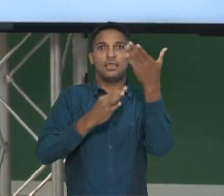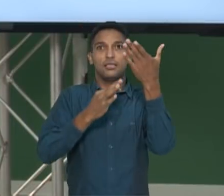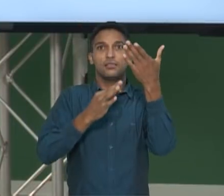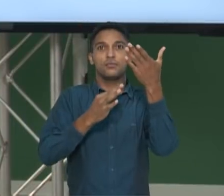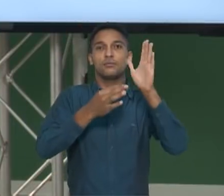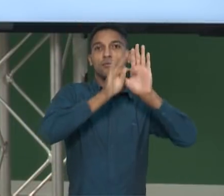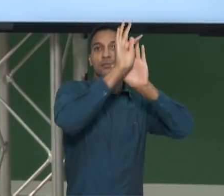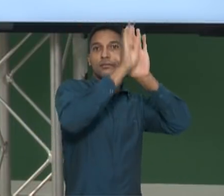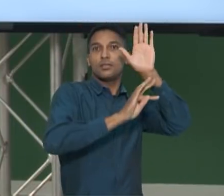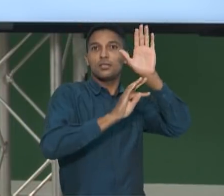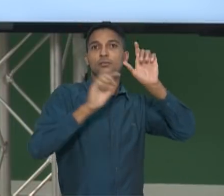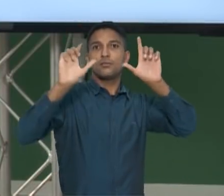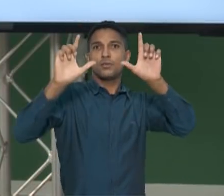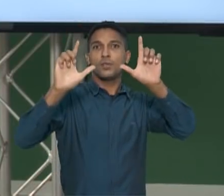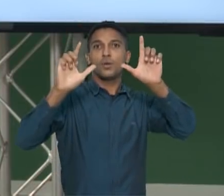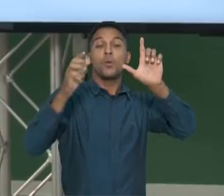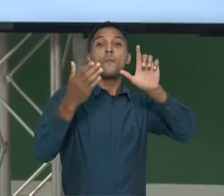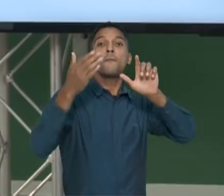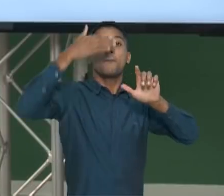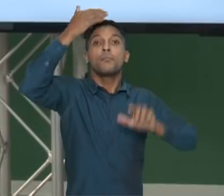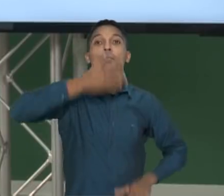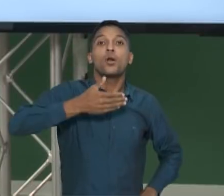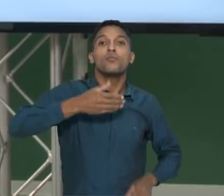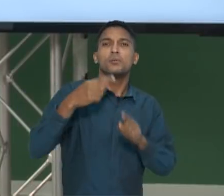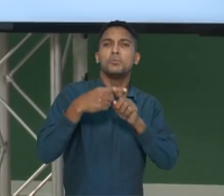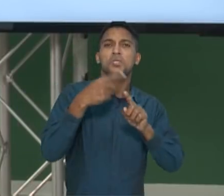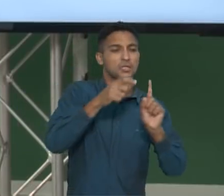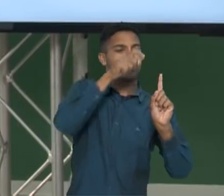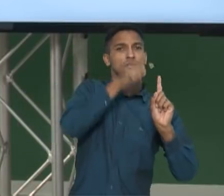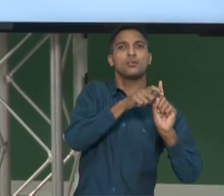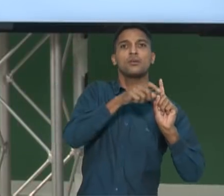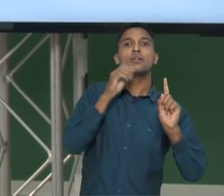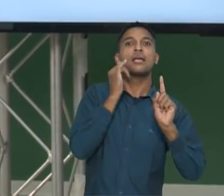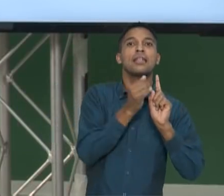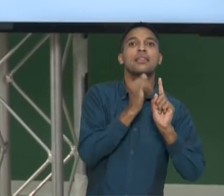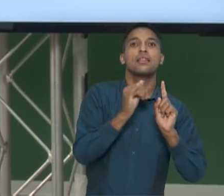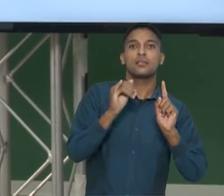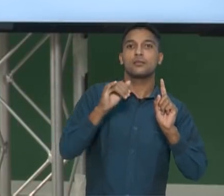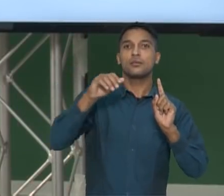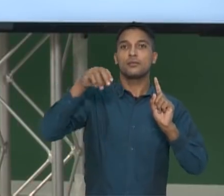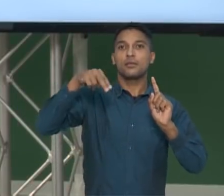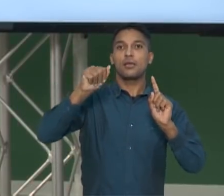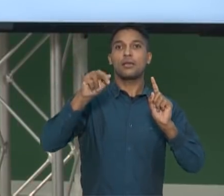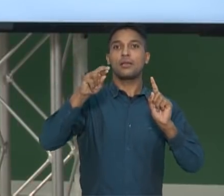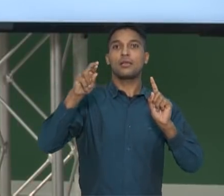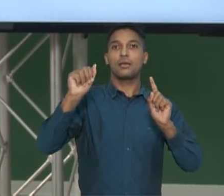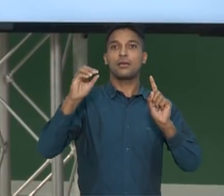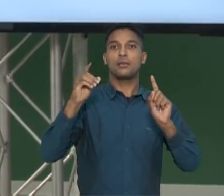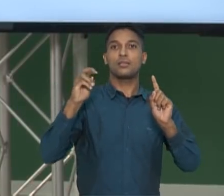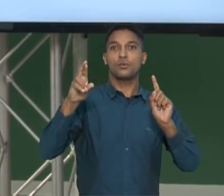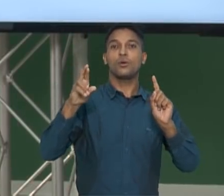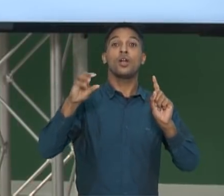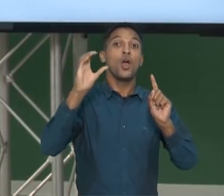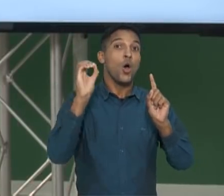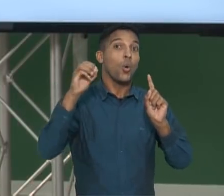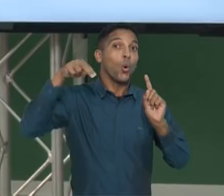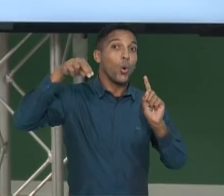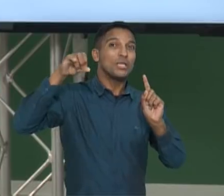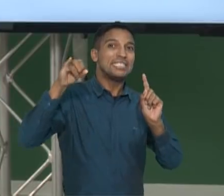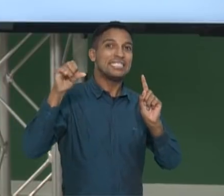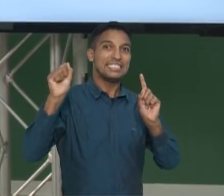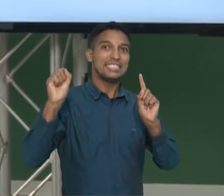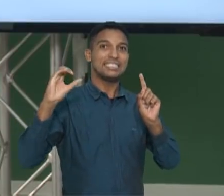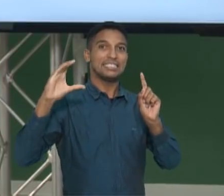se trata de um narrador onisciente. Né? Então, a gente viu que trata-se de um narrador onisciente porque tem acesso aos pensamentos,